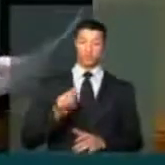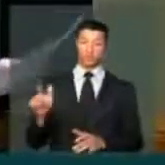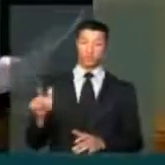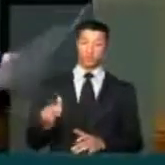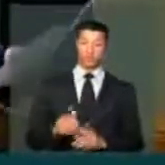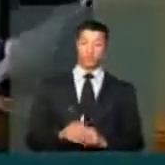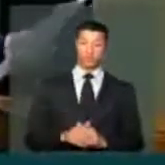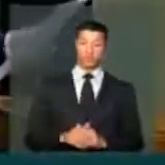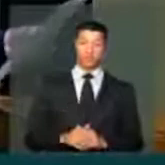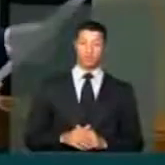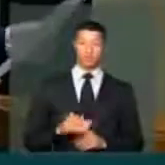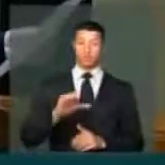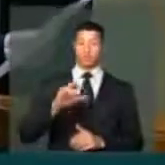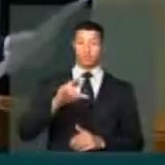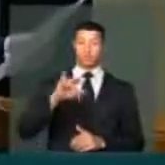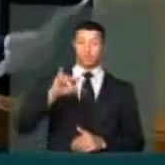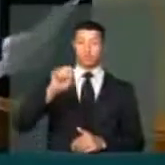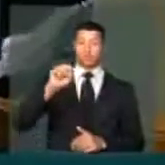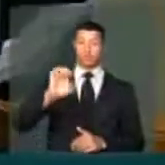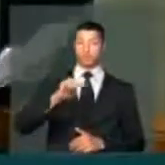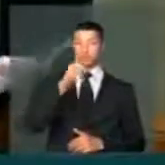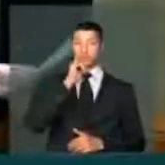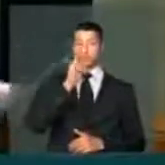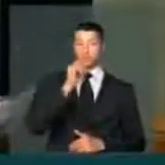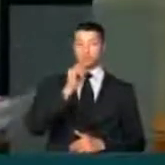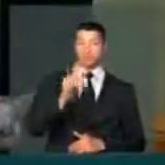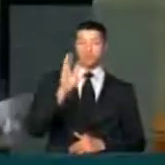manchete: crise do setor elétrico já custou